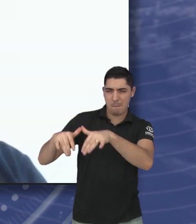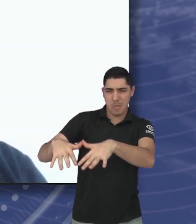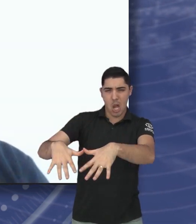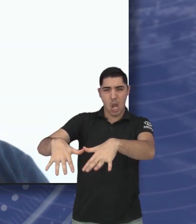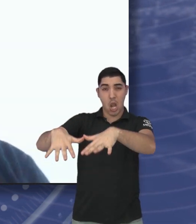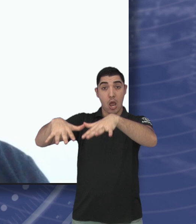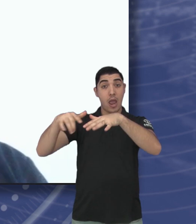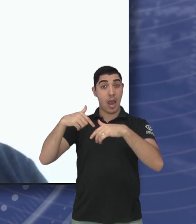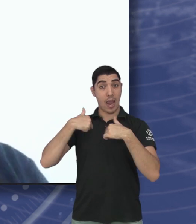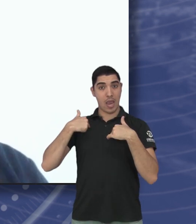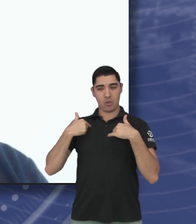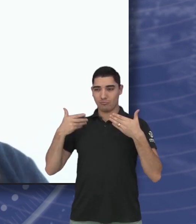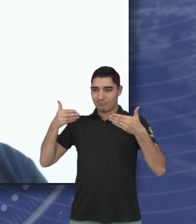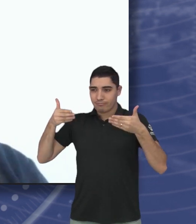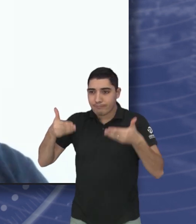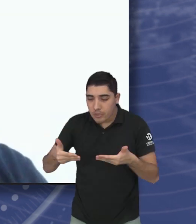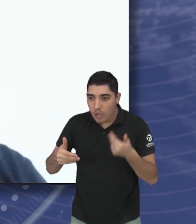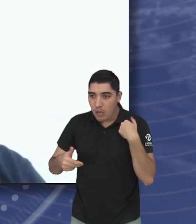Quando eu cheguei lá,